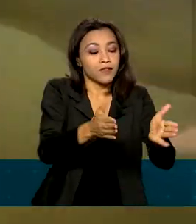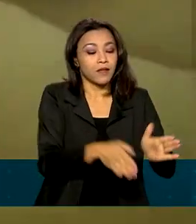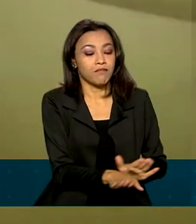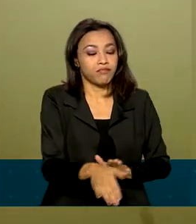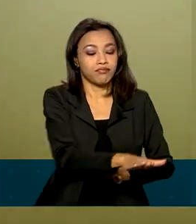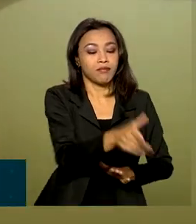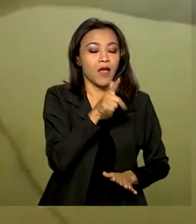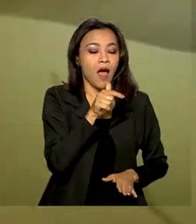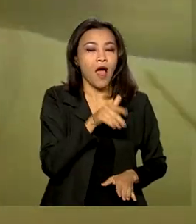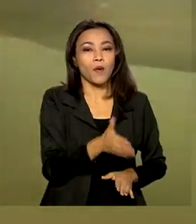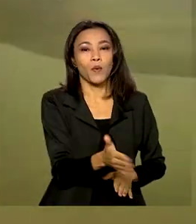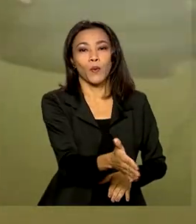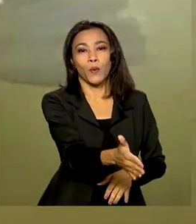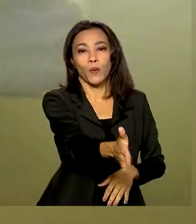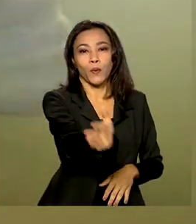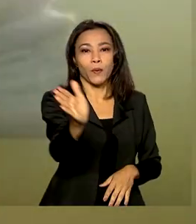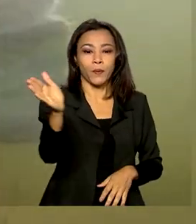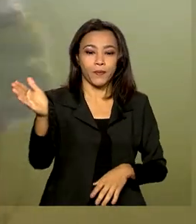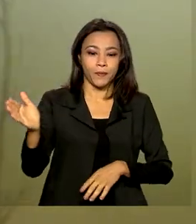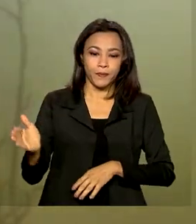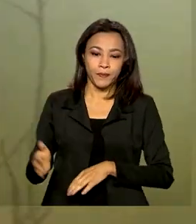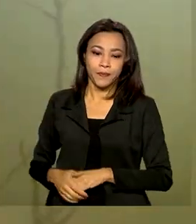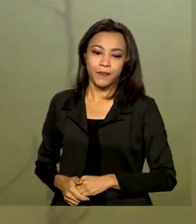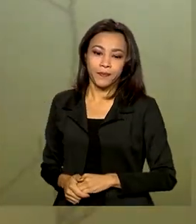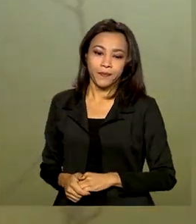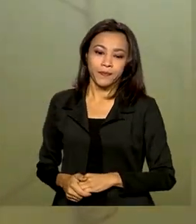tchau.